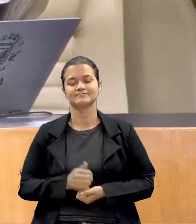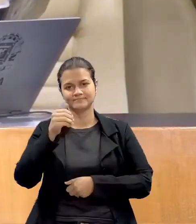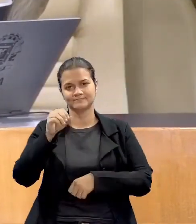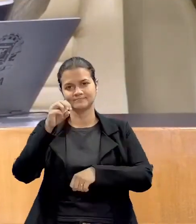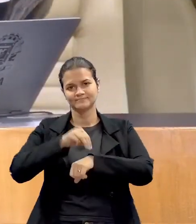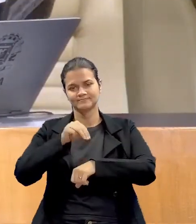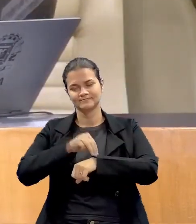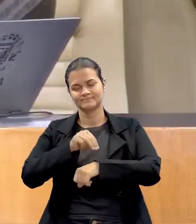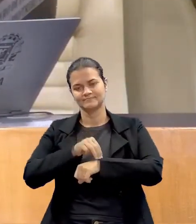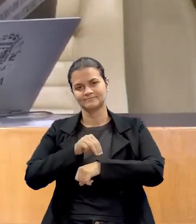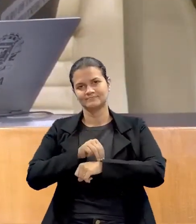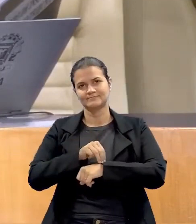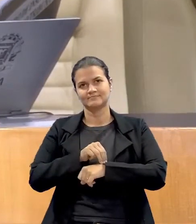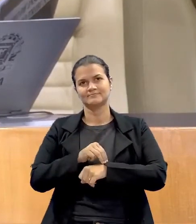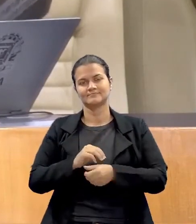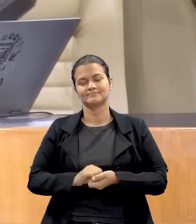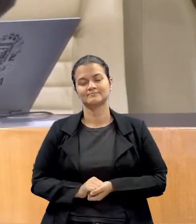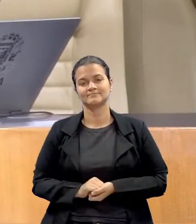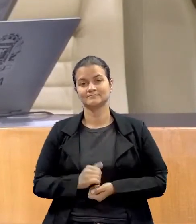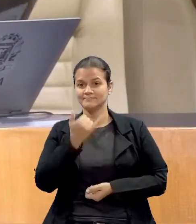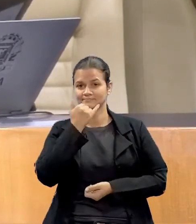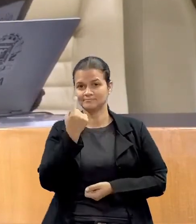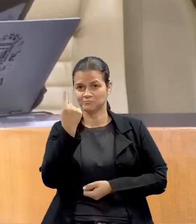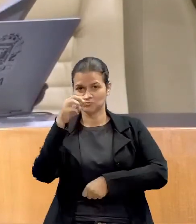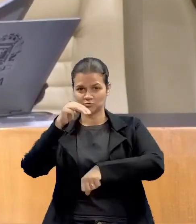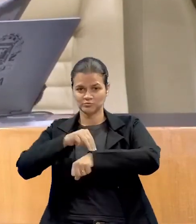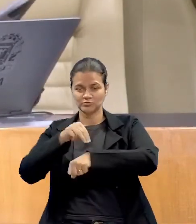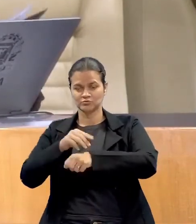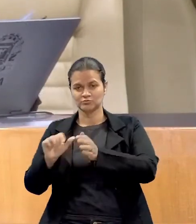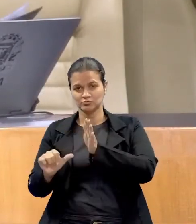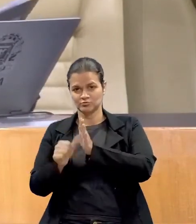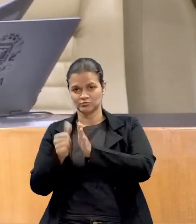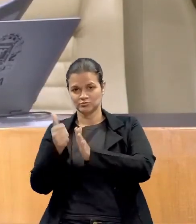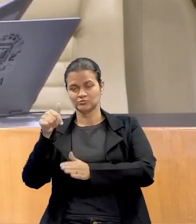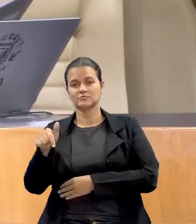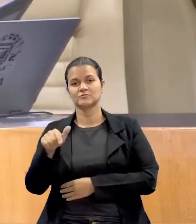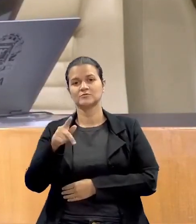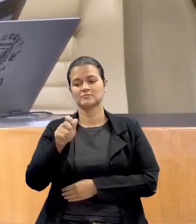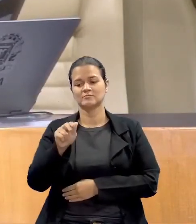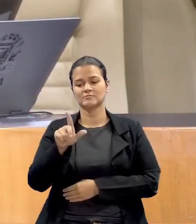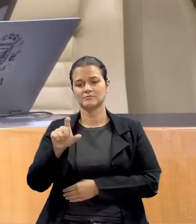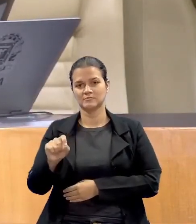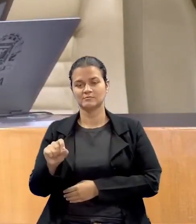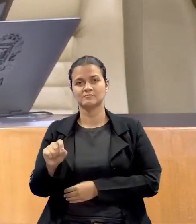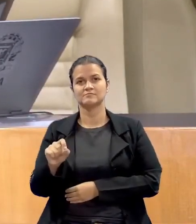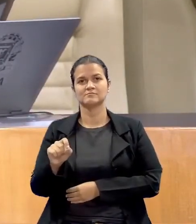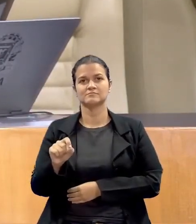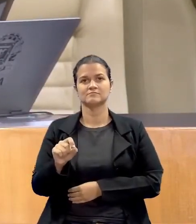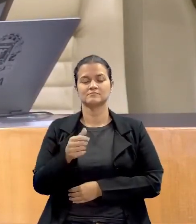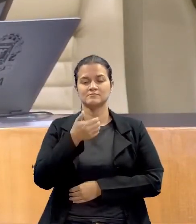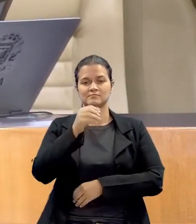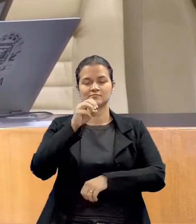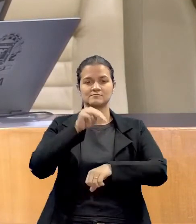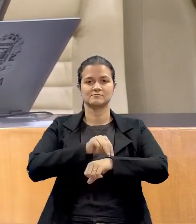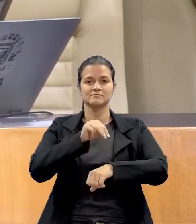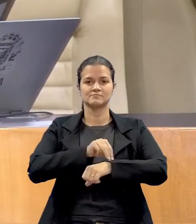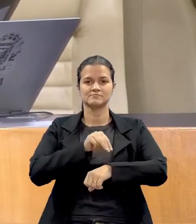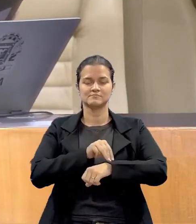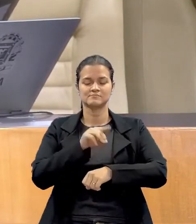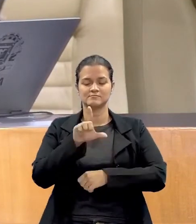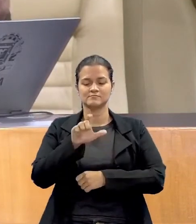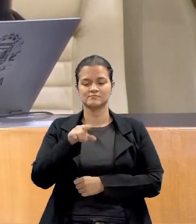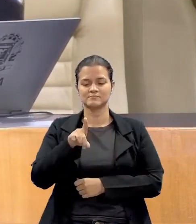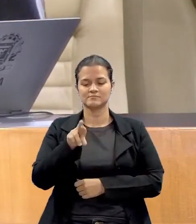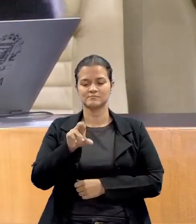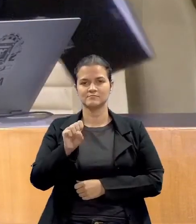10 minutos, mas primeiro, questão de ordem, foi citado o vereador Paulo Magalhães. 10 minutos, vereador Leandro